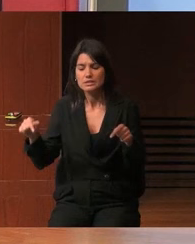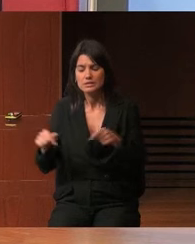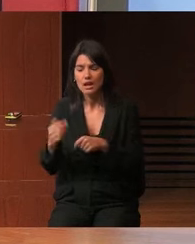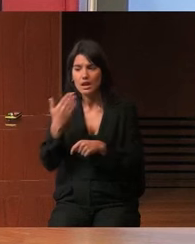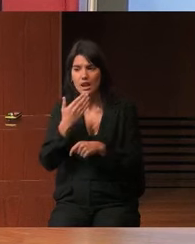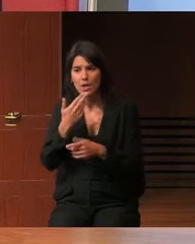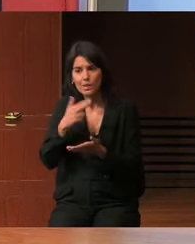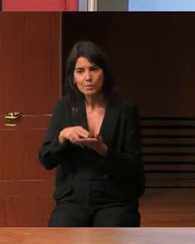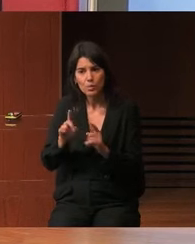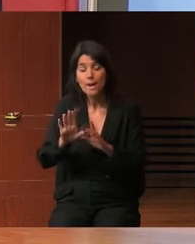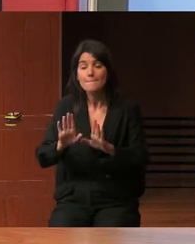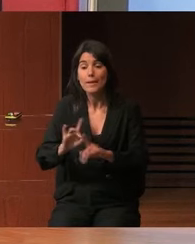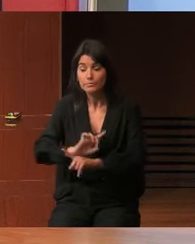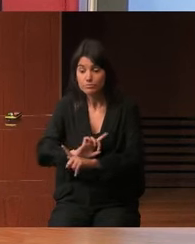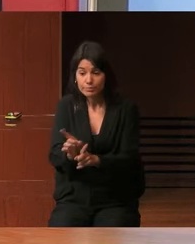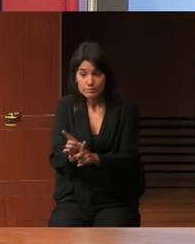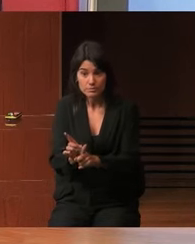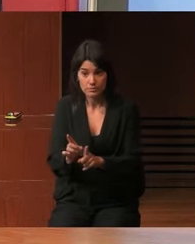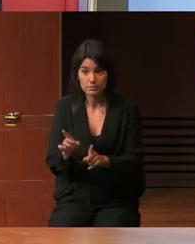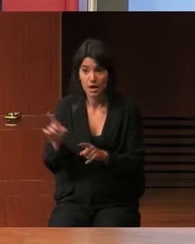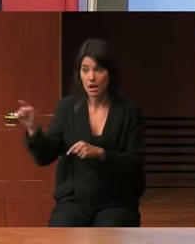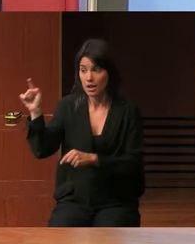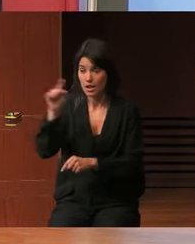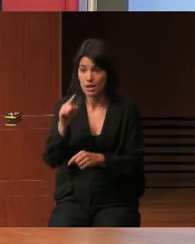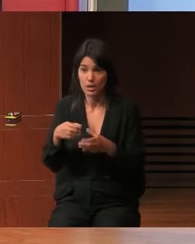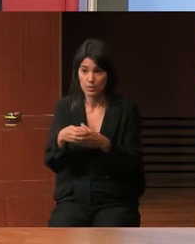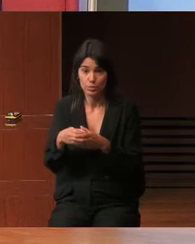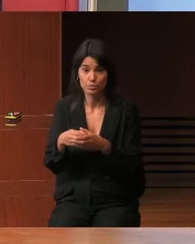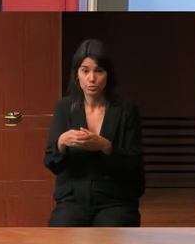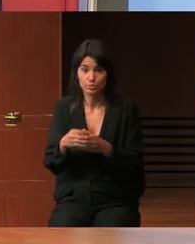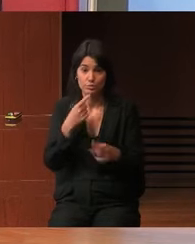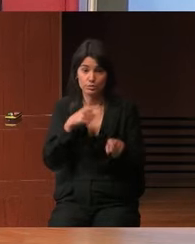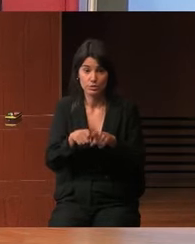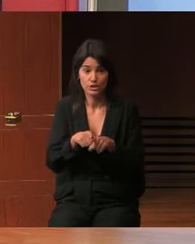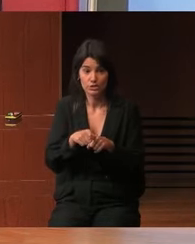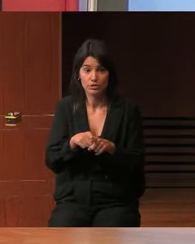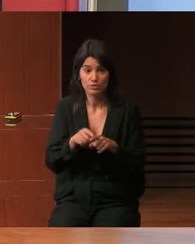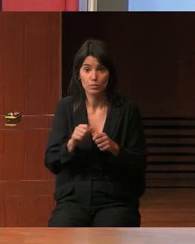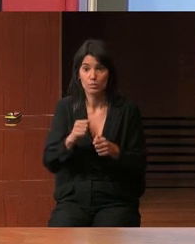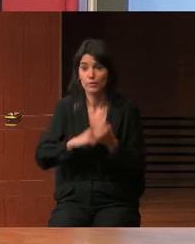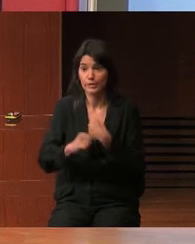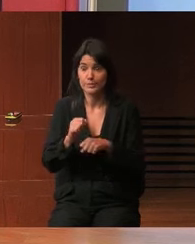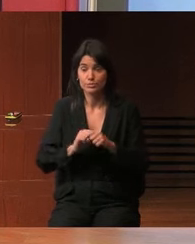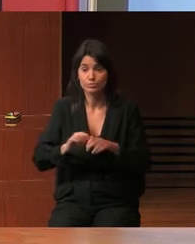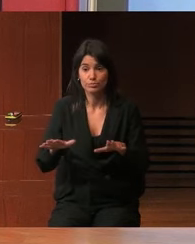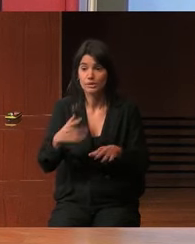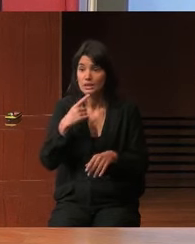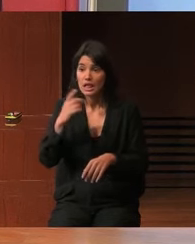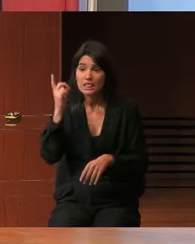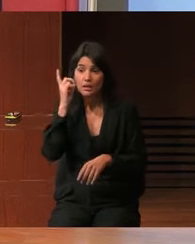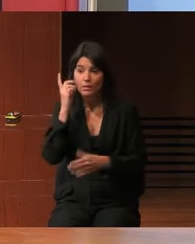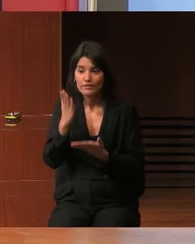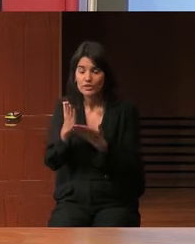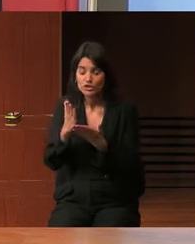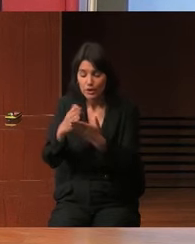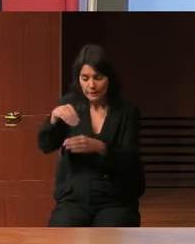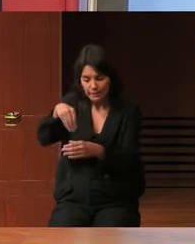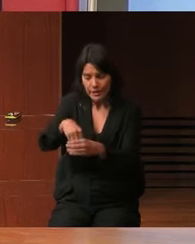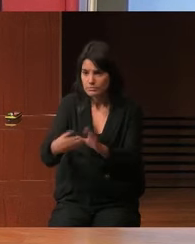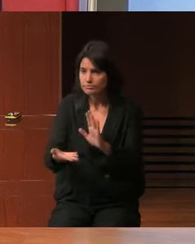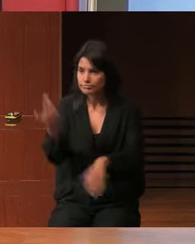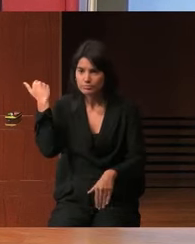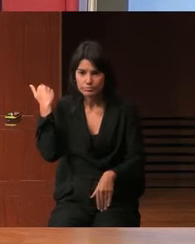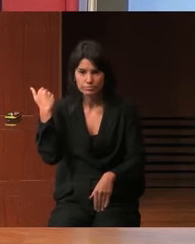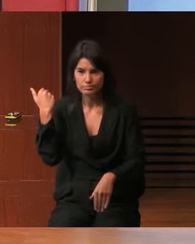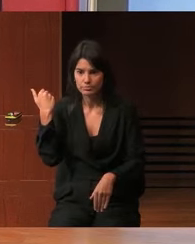a proibição e os movimentos políticos que se têm estabelecido para abolir o telemóvel na escola. Exato. De certa